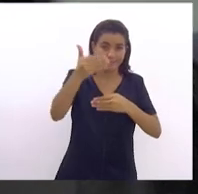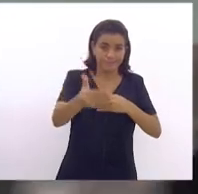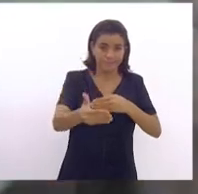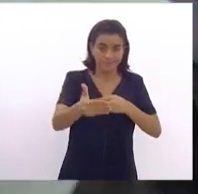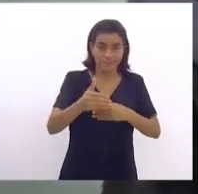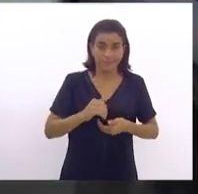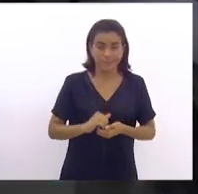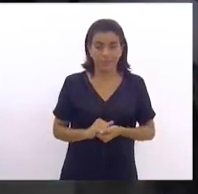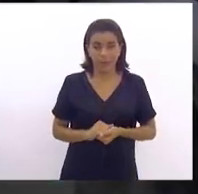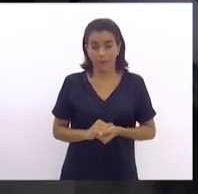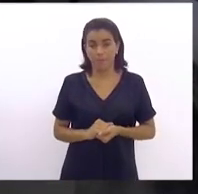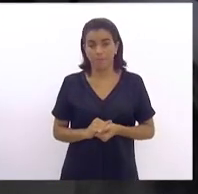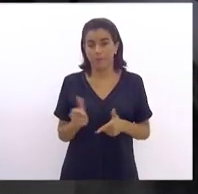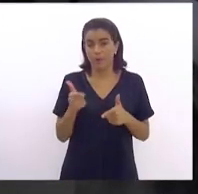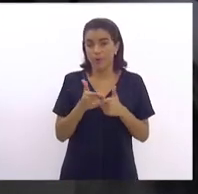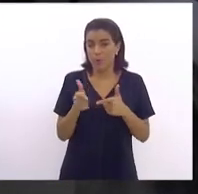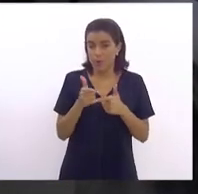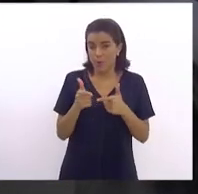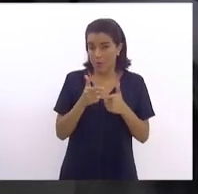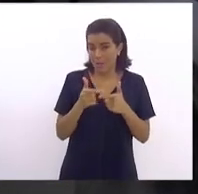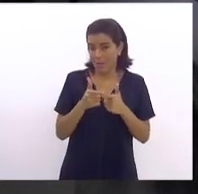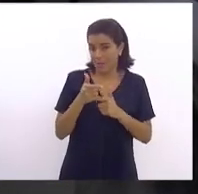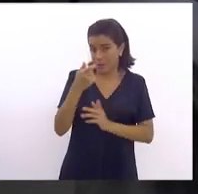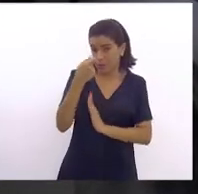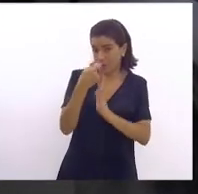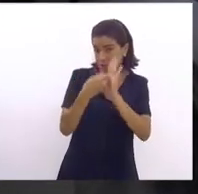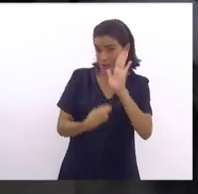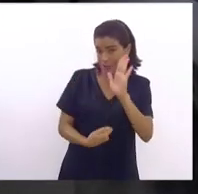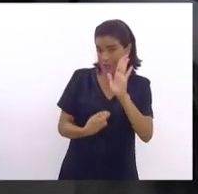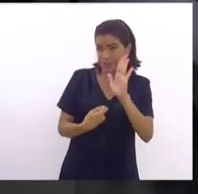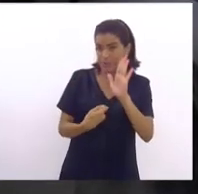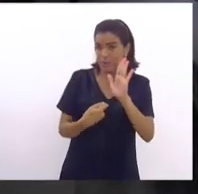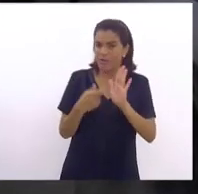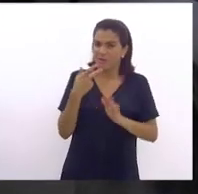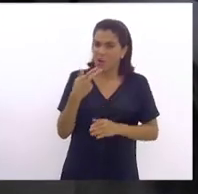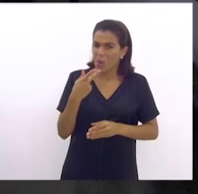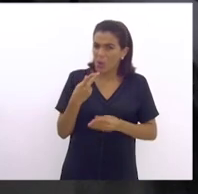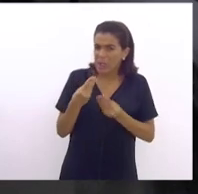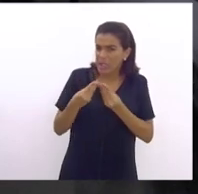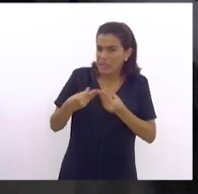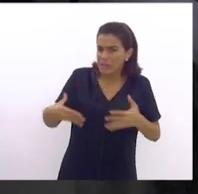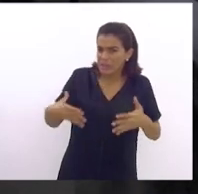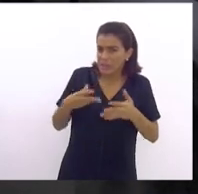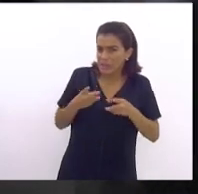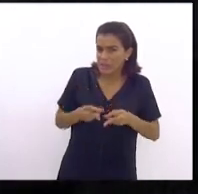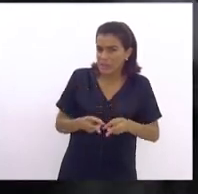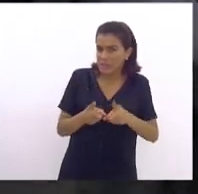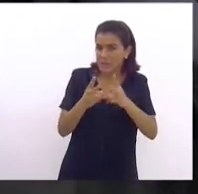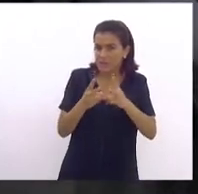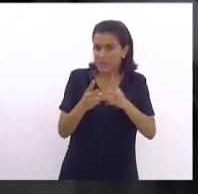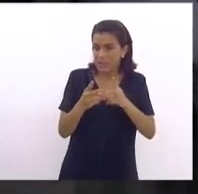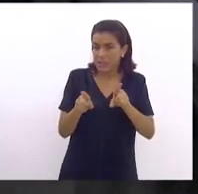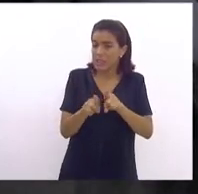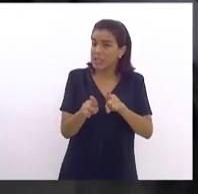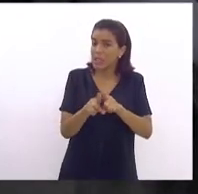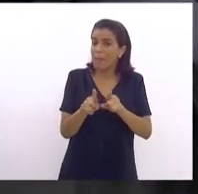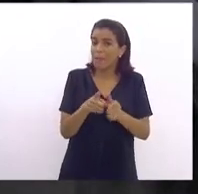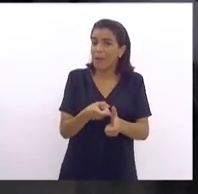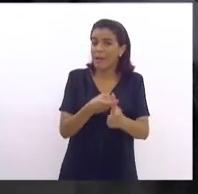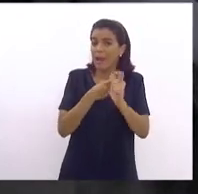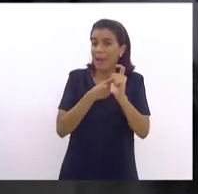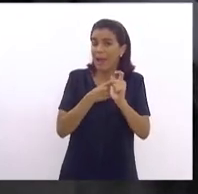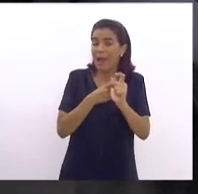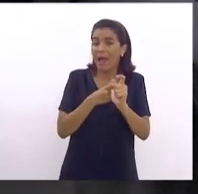O problema da redação do... Vossa Excelência falou da despesa continuada. E né? O déficit do ano que vem, que é